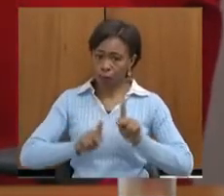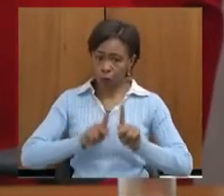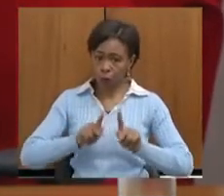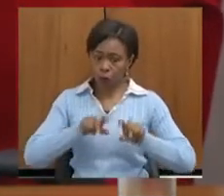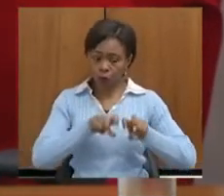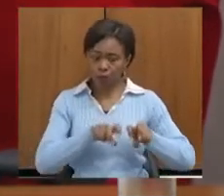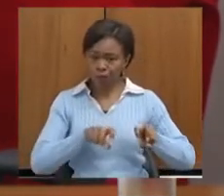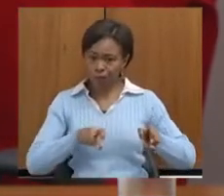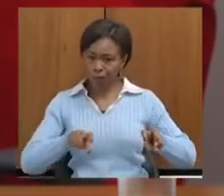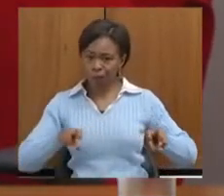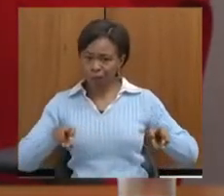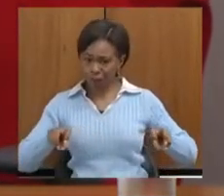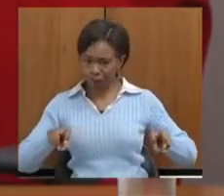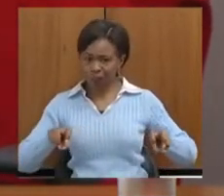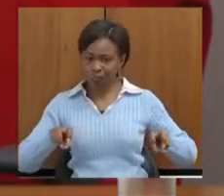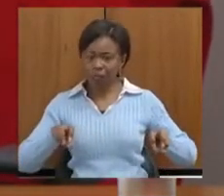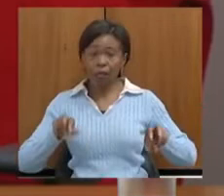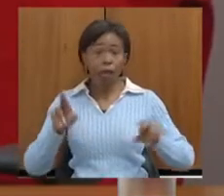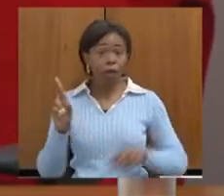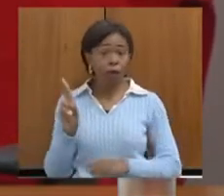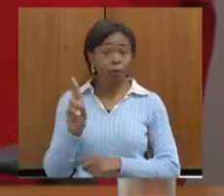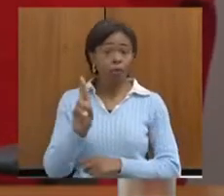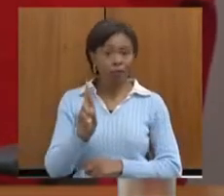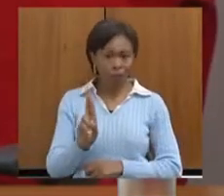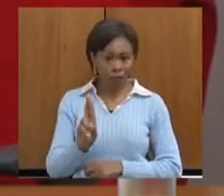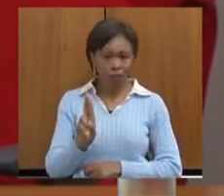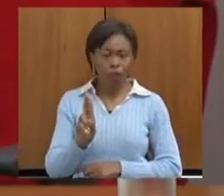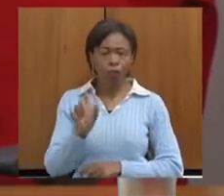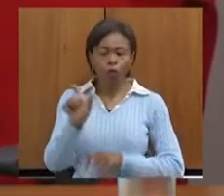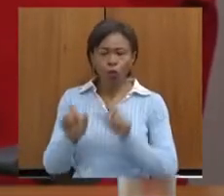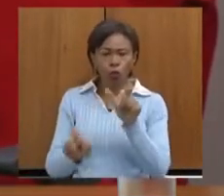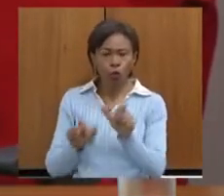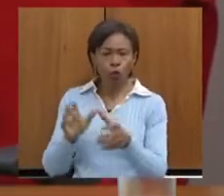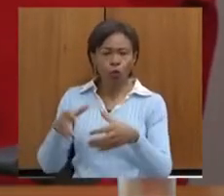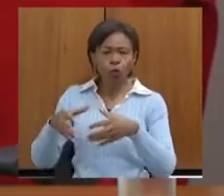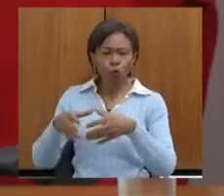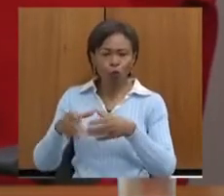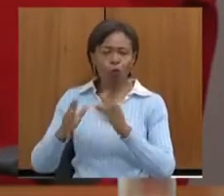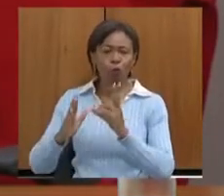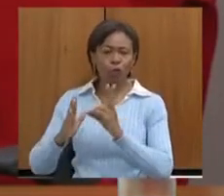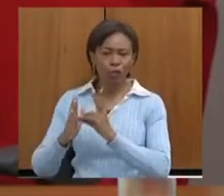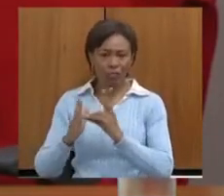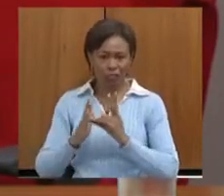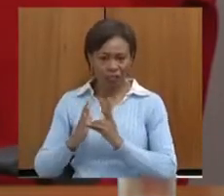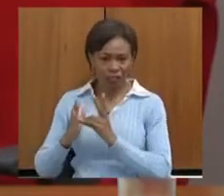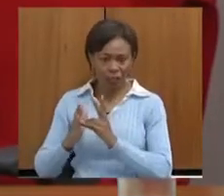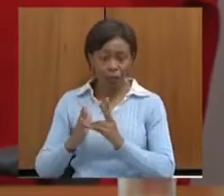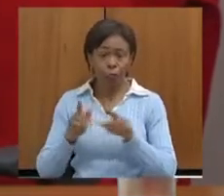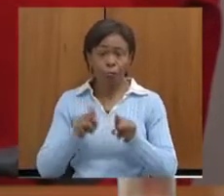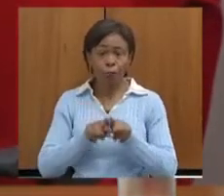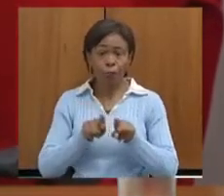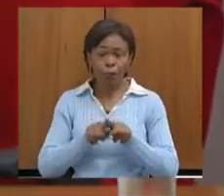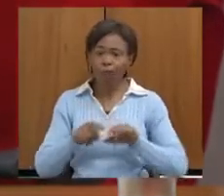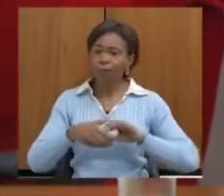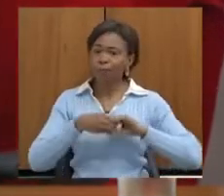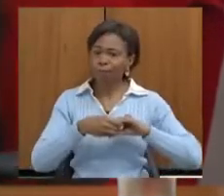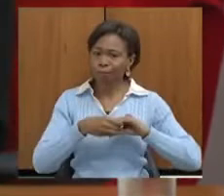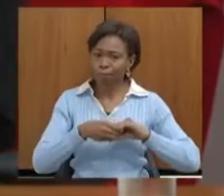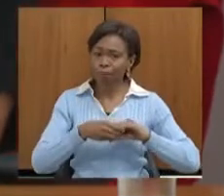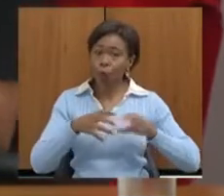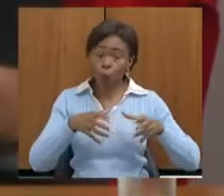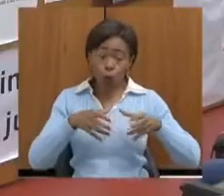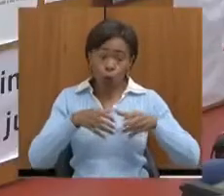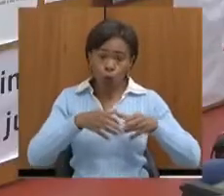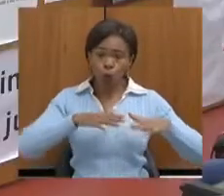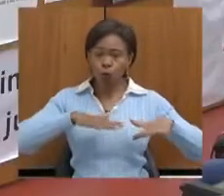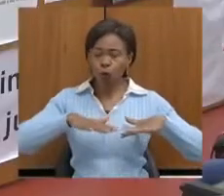os representantes os nossos povos originarios nossos indígenas complementar até mesmo movimentos sociais